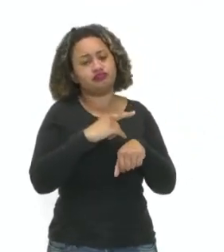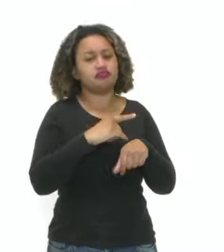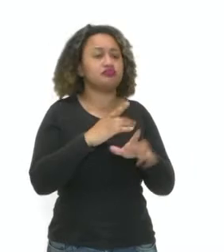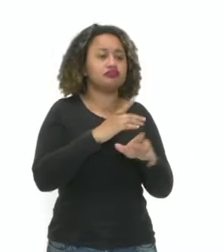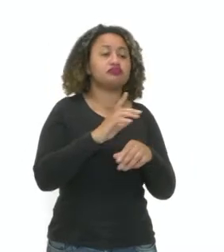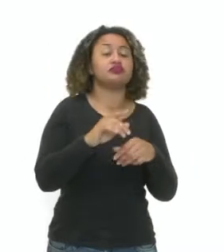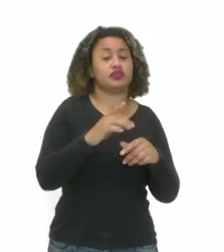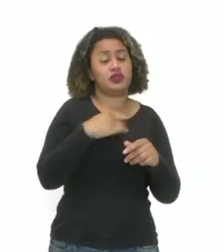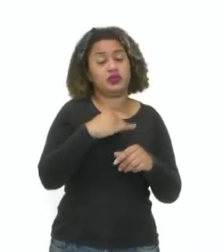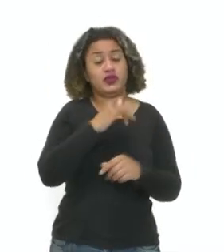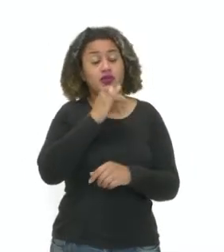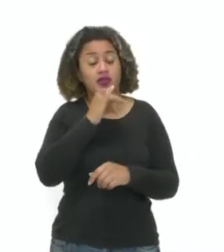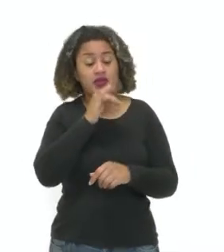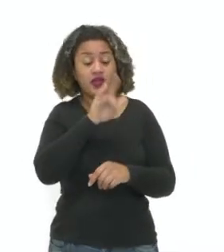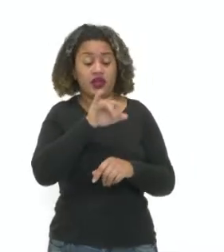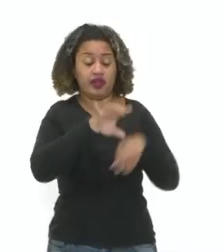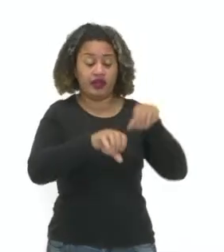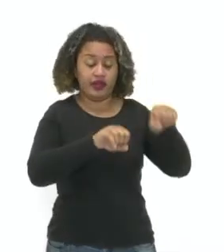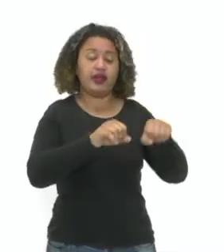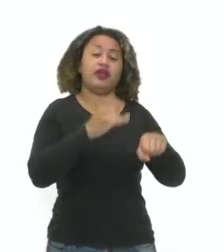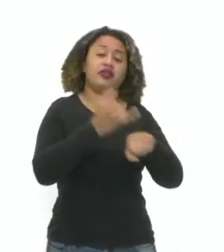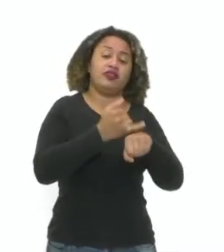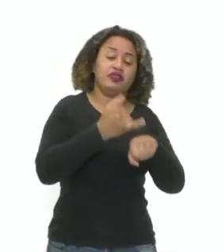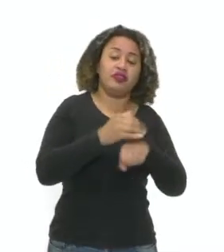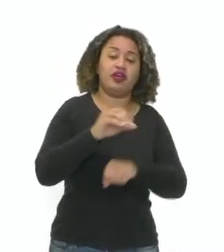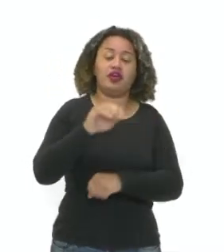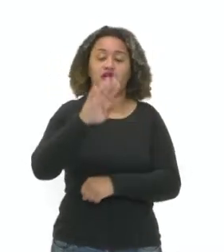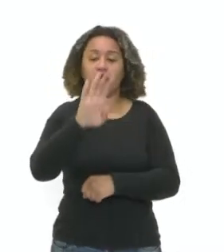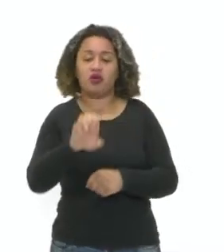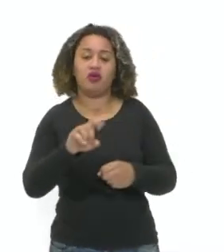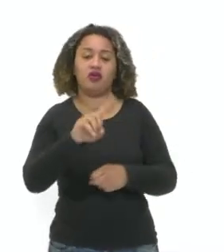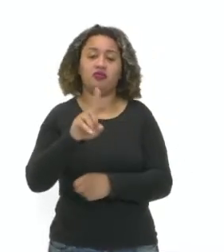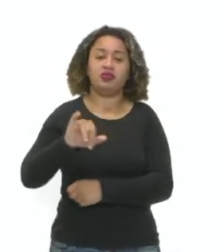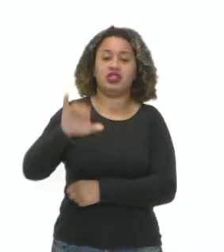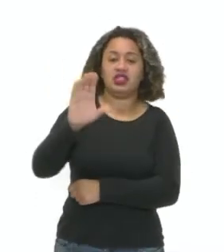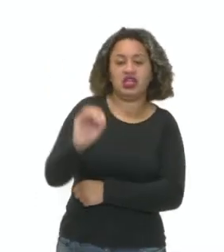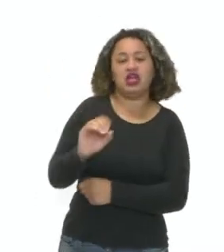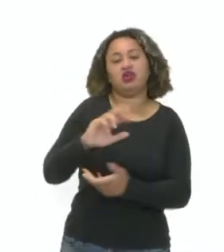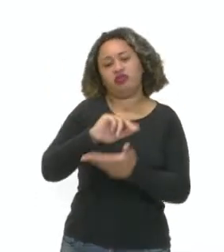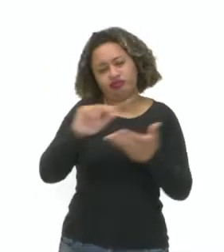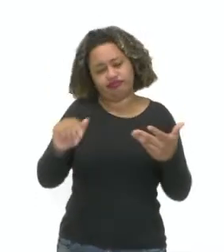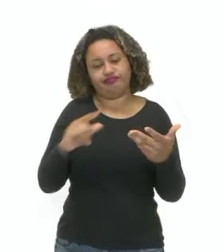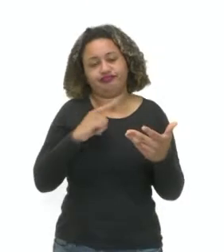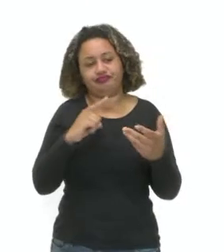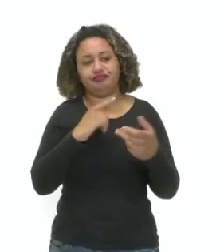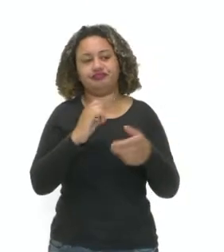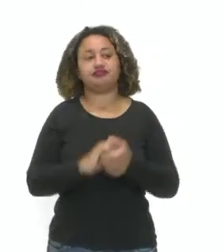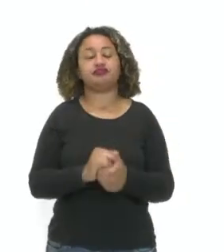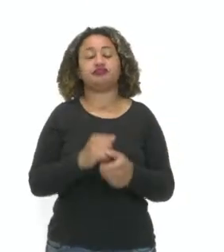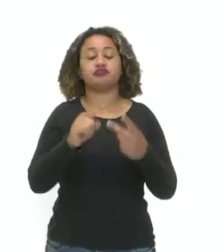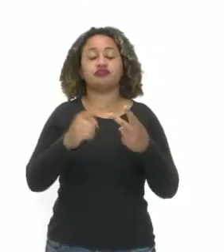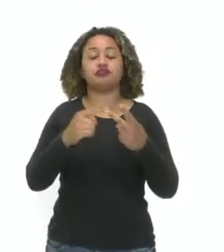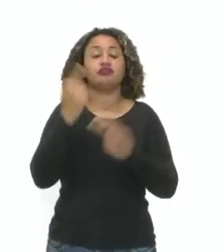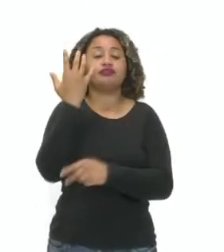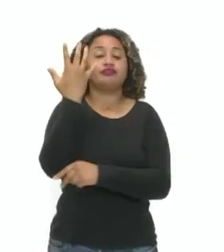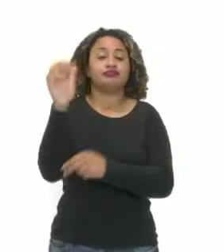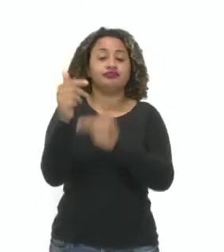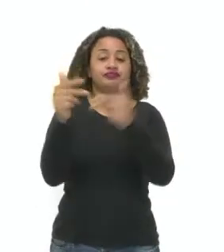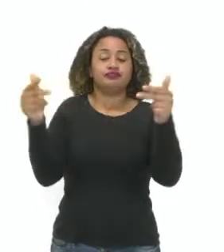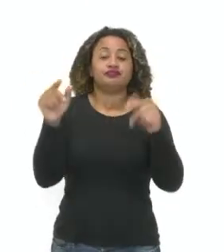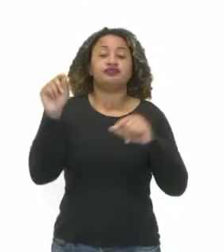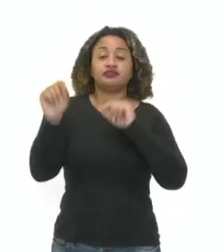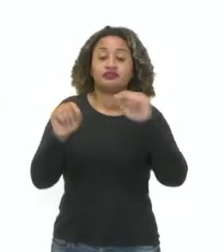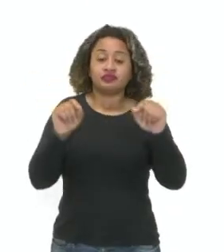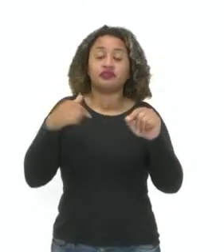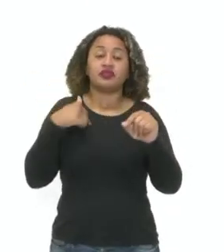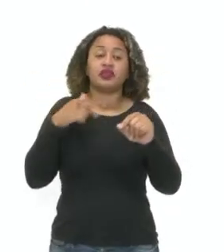exemplo, mas tem que ser nisso. Ferro, cobre, zinco, manganês, né? Olha lá, no extrativismo vegetal é a extração de